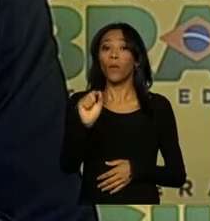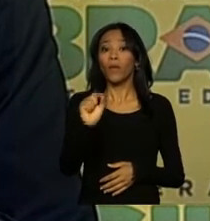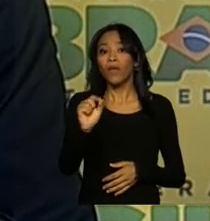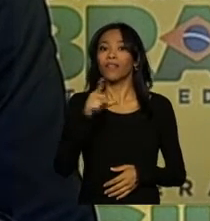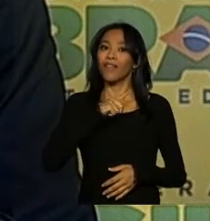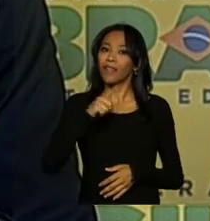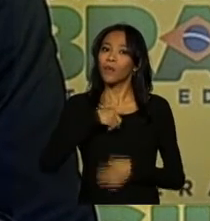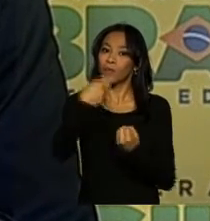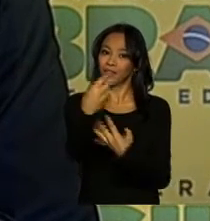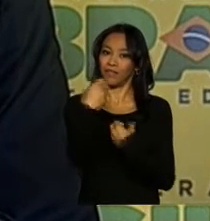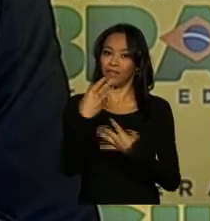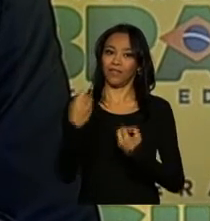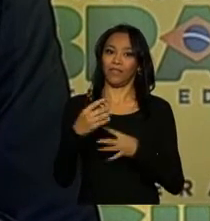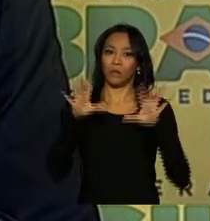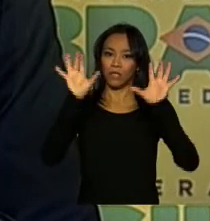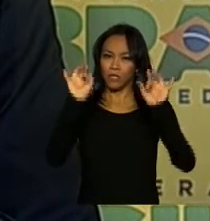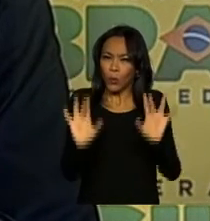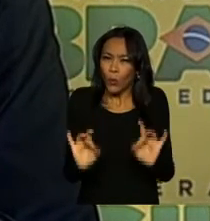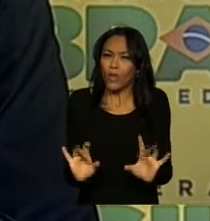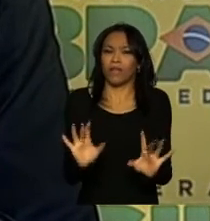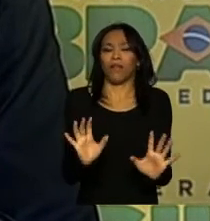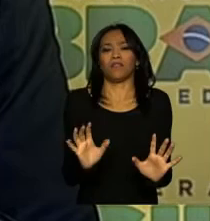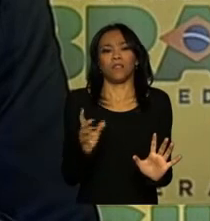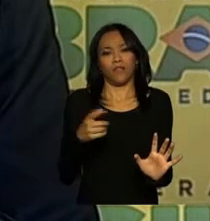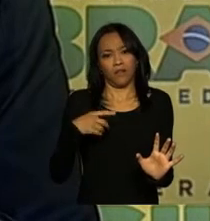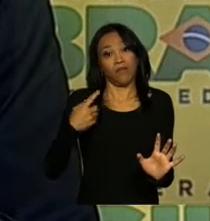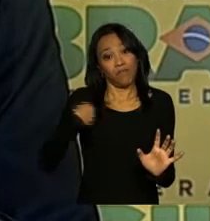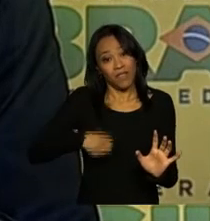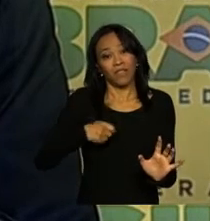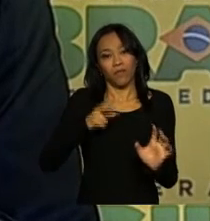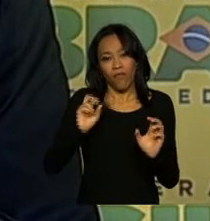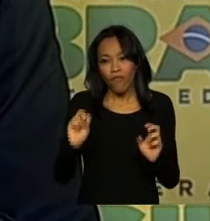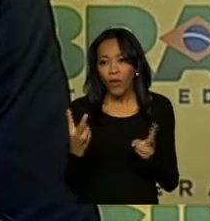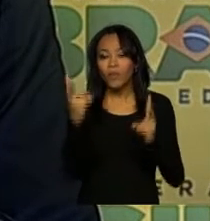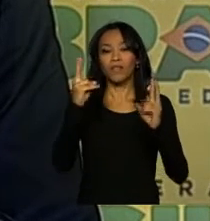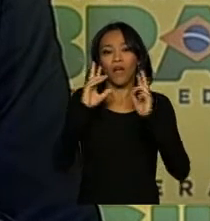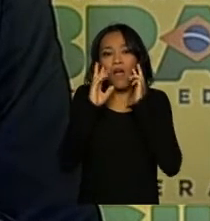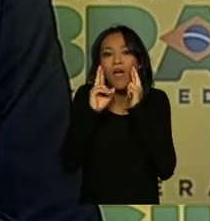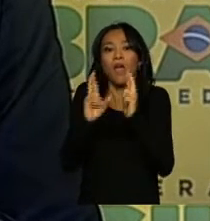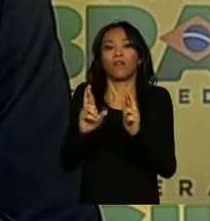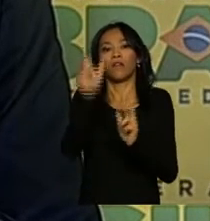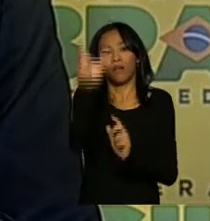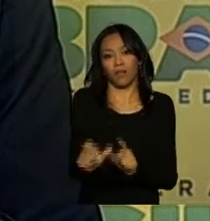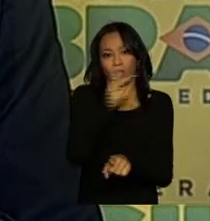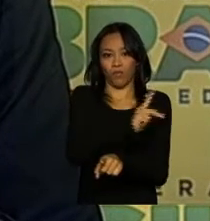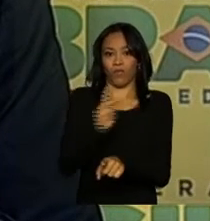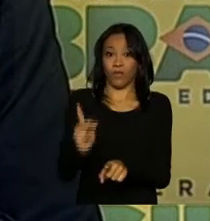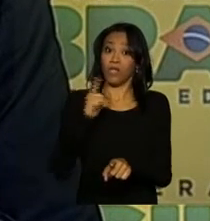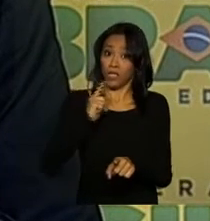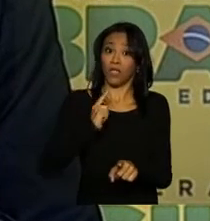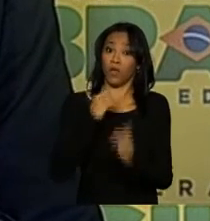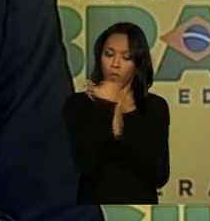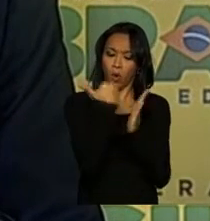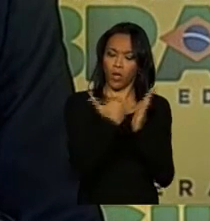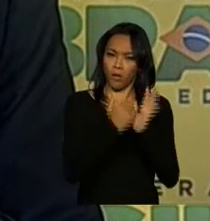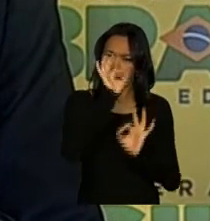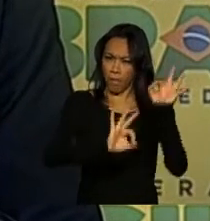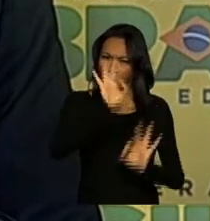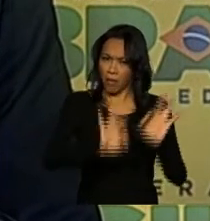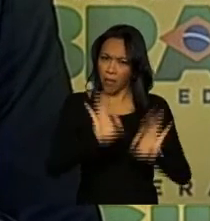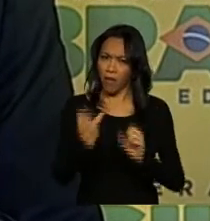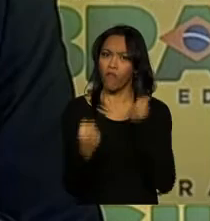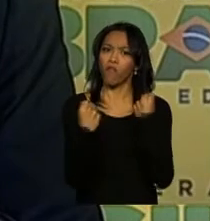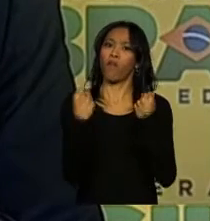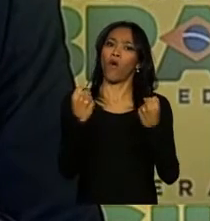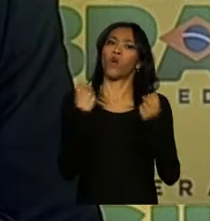uma educação de qualidade nós não teremos se nós não valorizamos o professor se nós não tivermos um programa forte de formação docente como nós